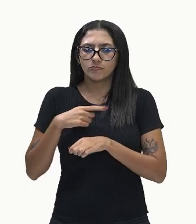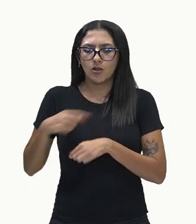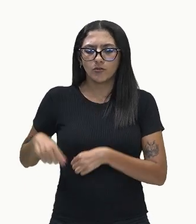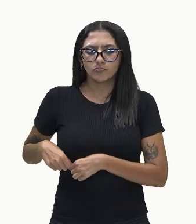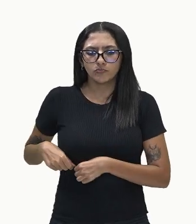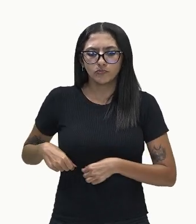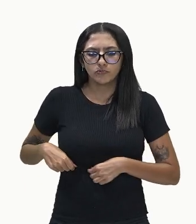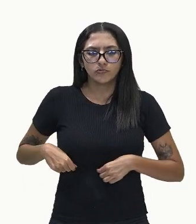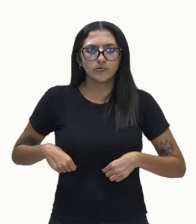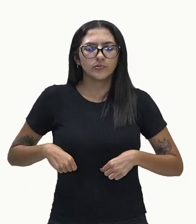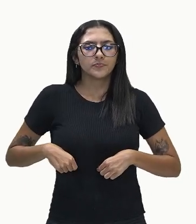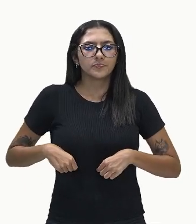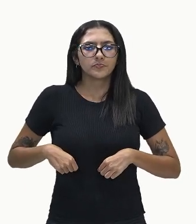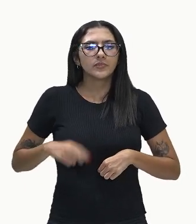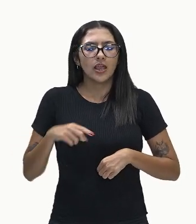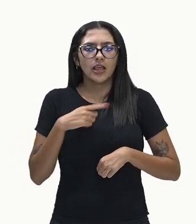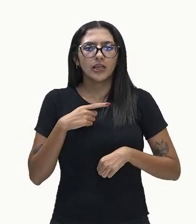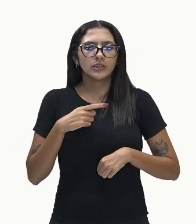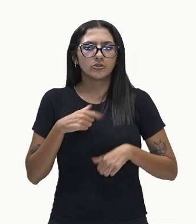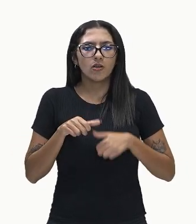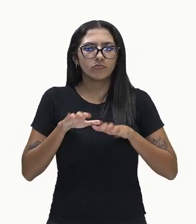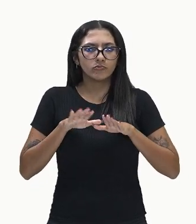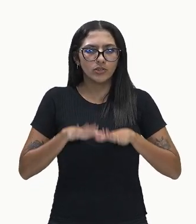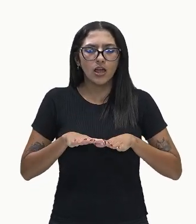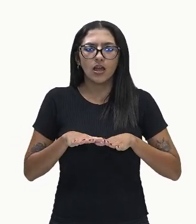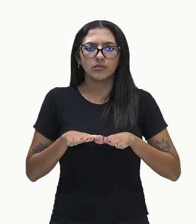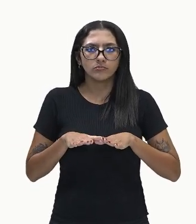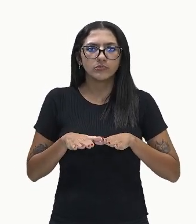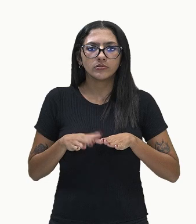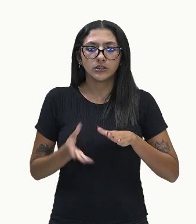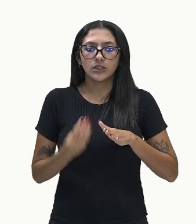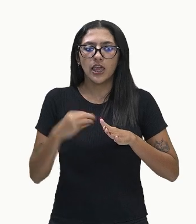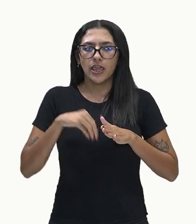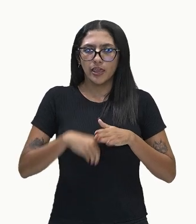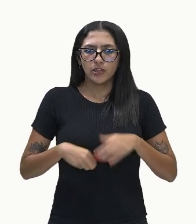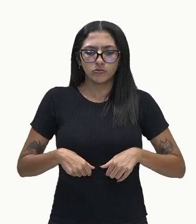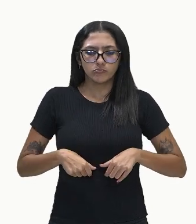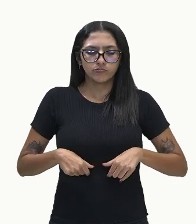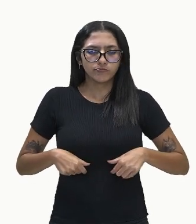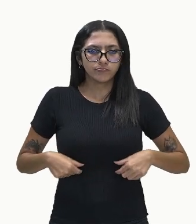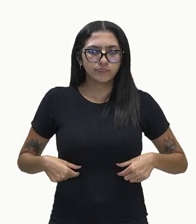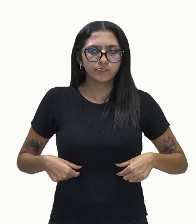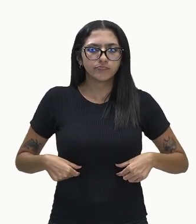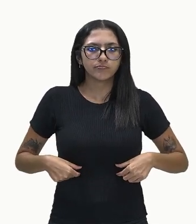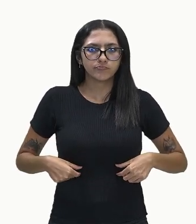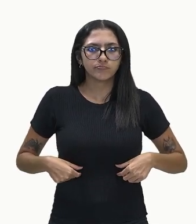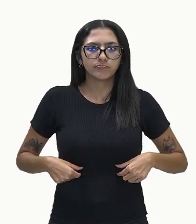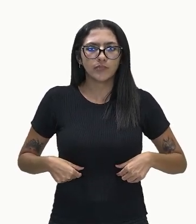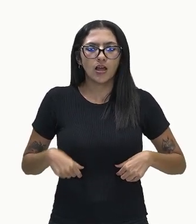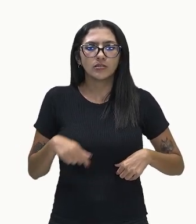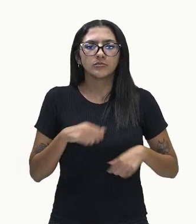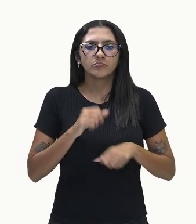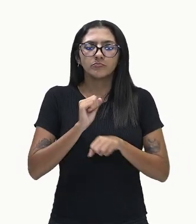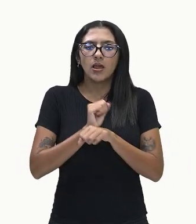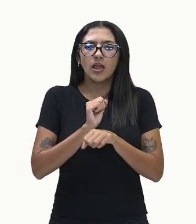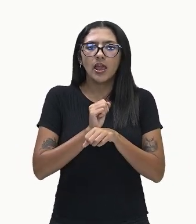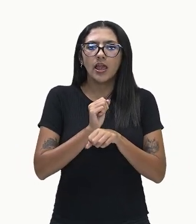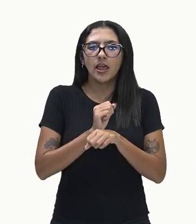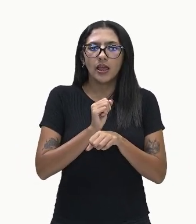liberado, ele vai permanecer na sua tuba uterina e fazer o